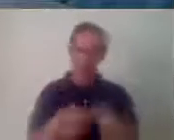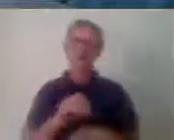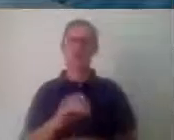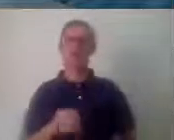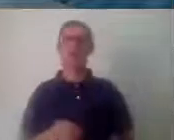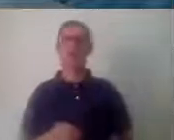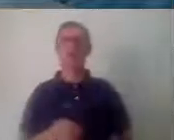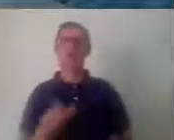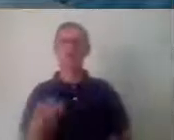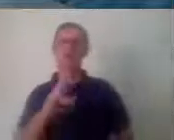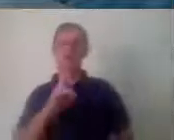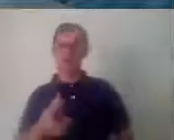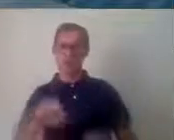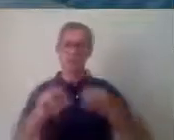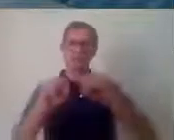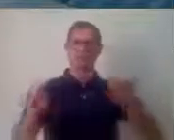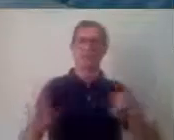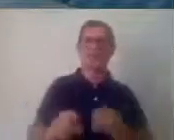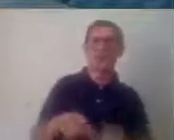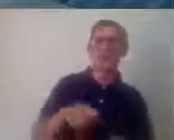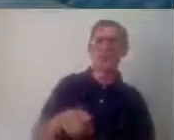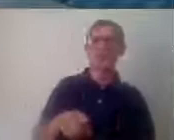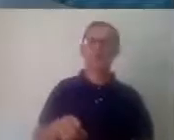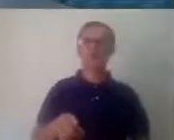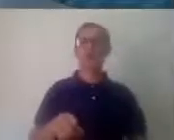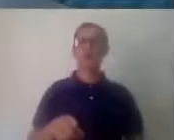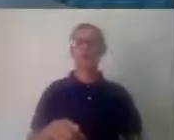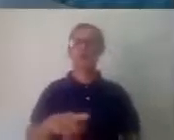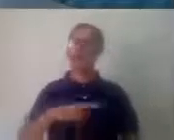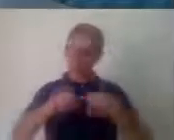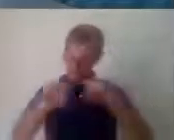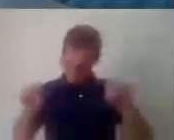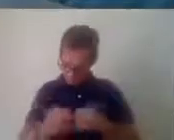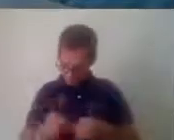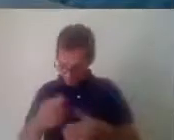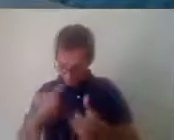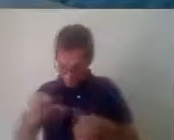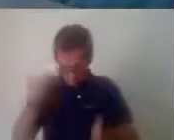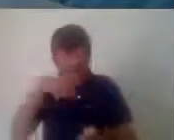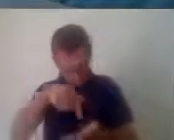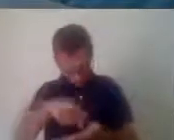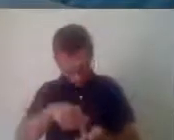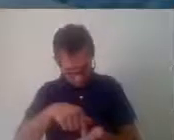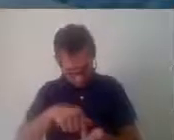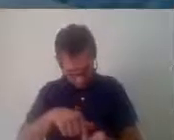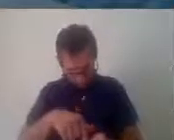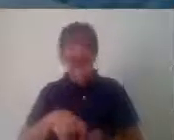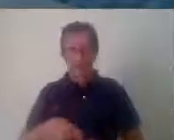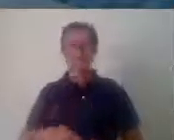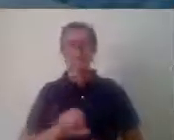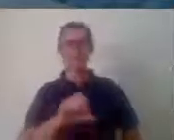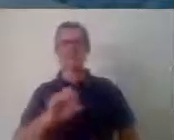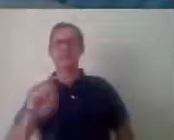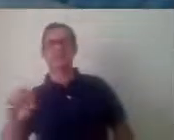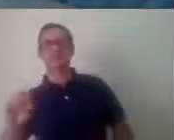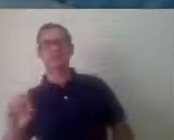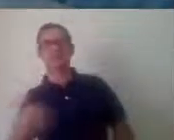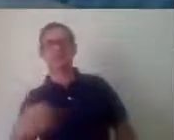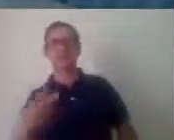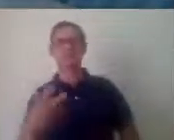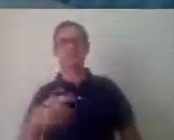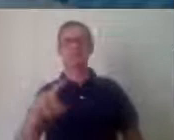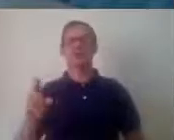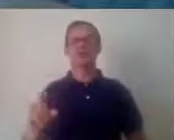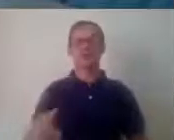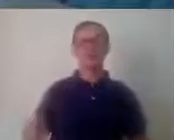duas e resolve um sistema. O sistema ele vai te falar, olha, esse ponto é o ponto que vai zerar as